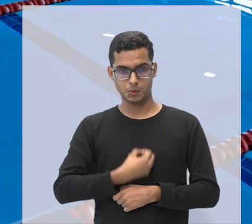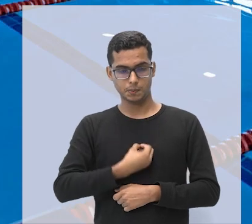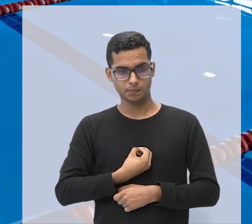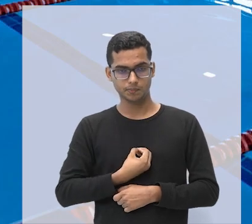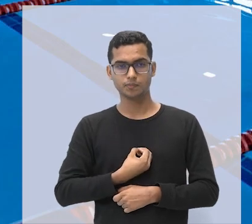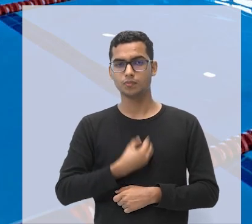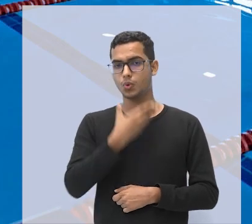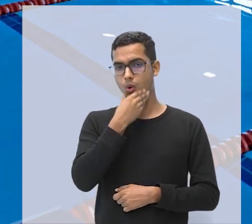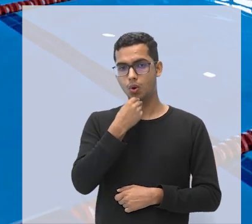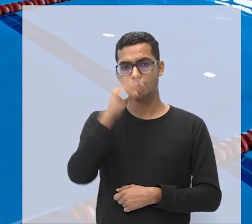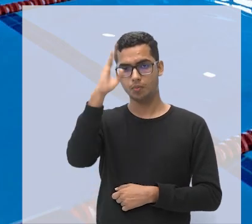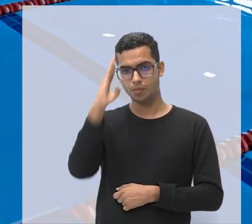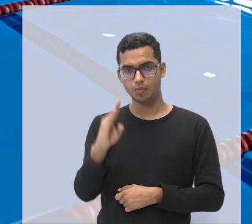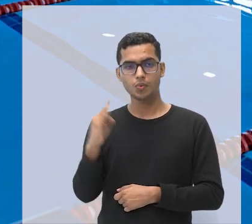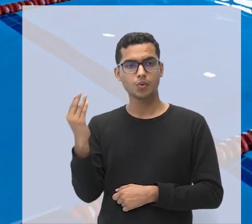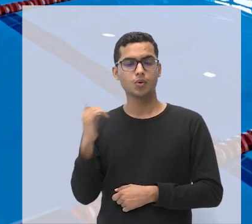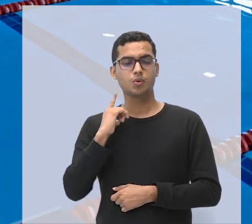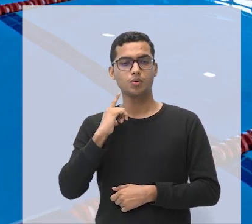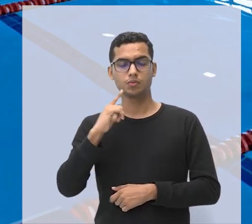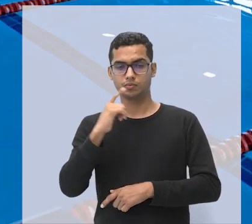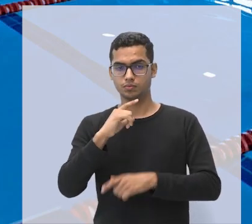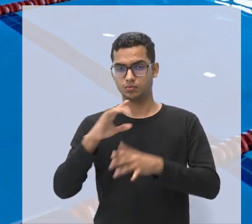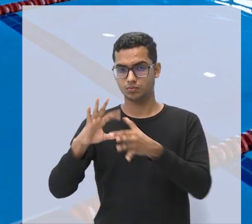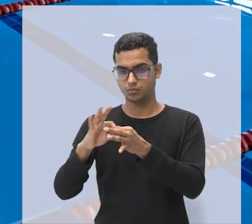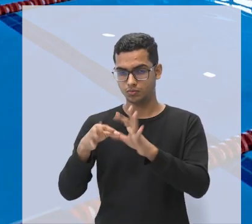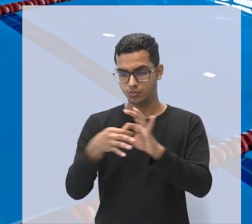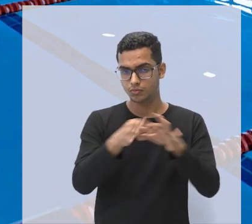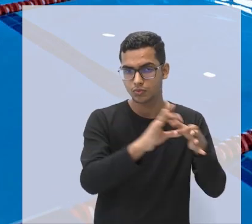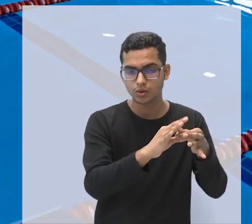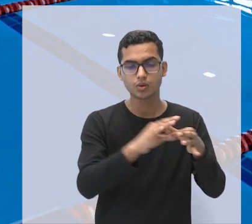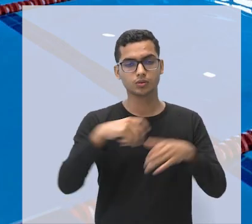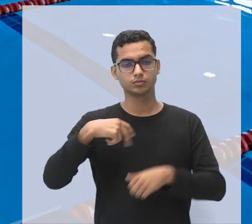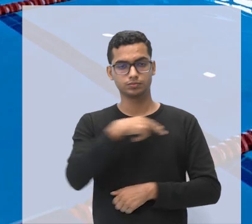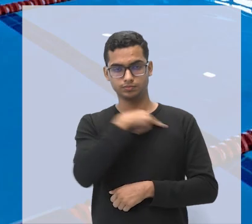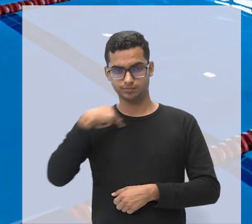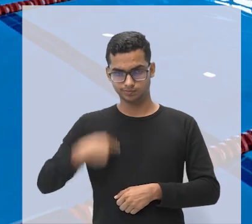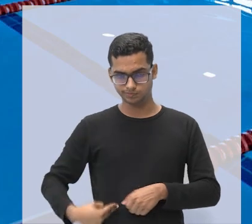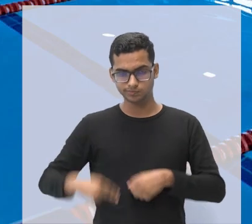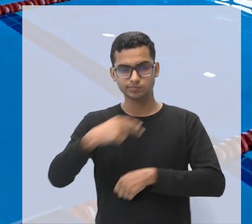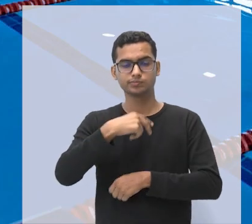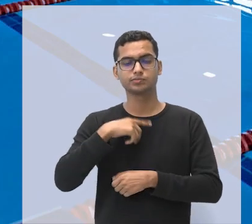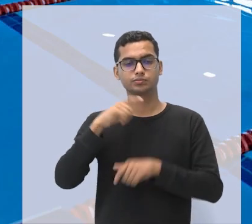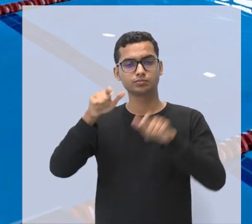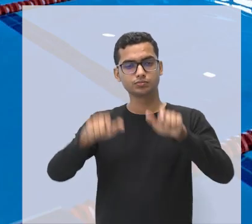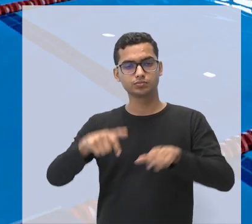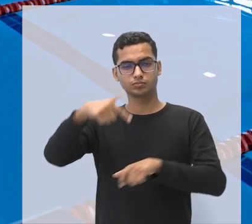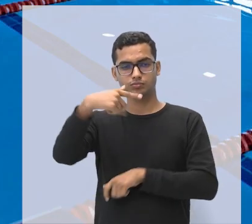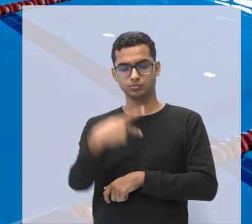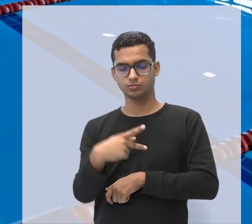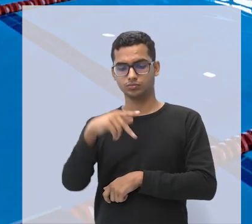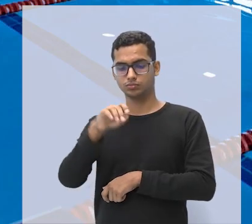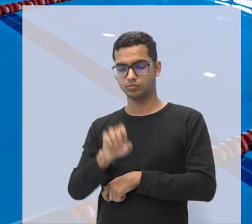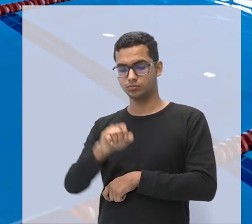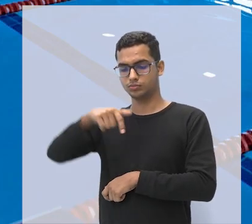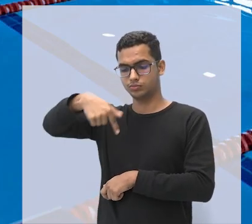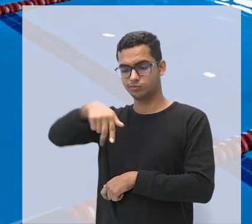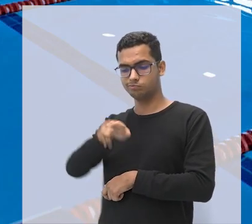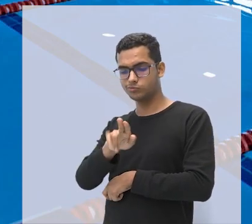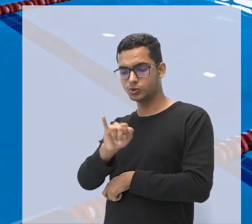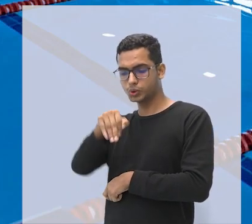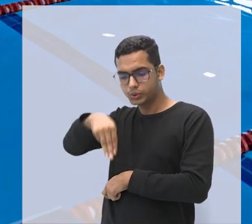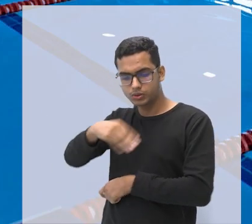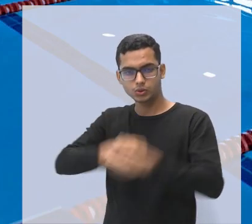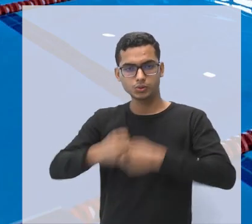natação masculina para o Brasil lá nos Jogos Olímpicos de Pequim em 2008. E ele possui